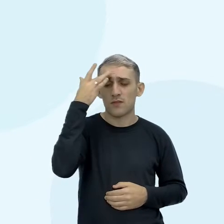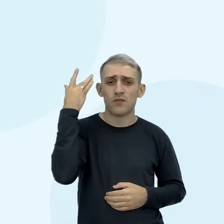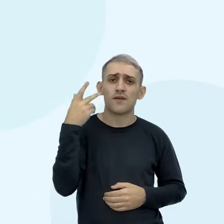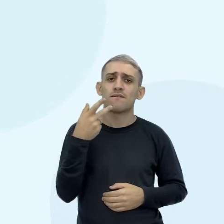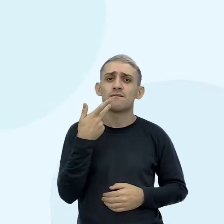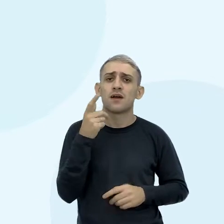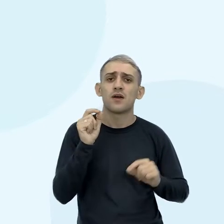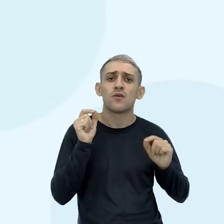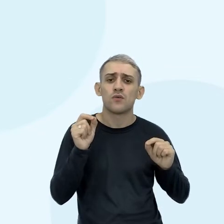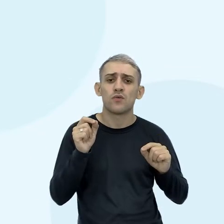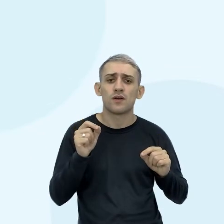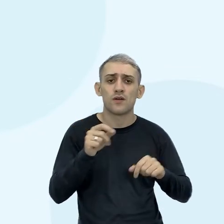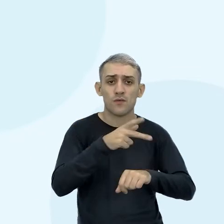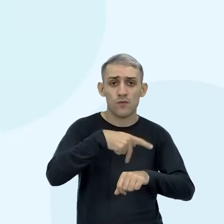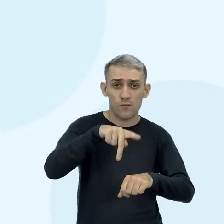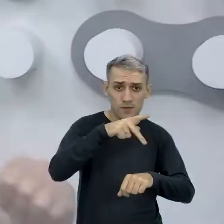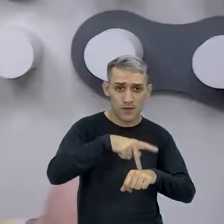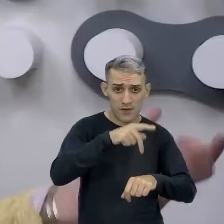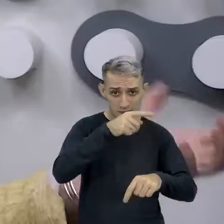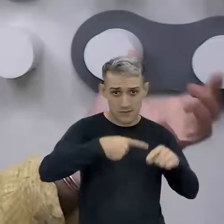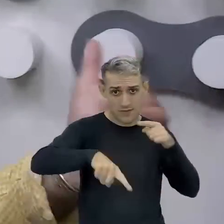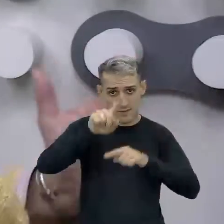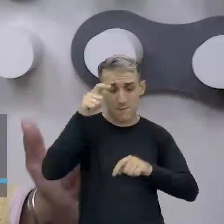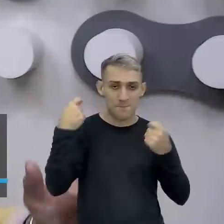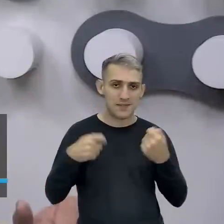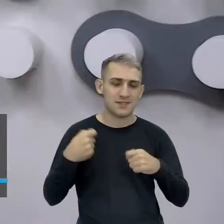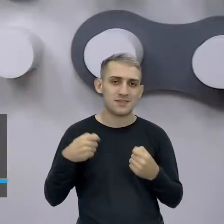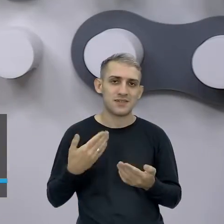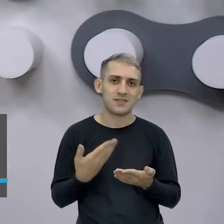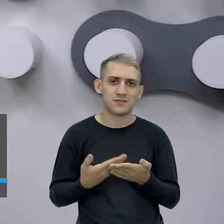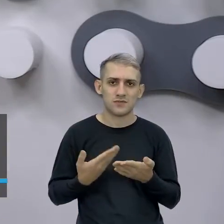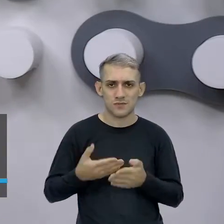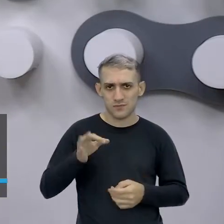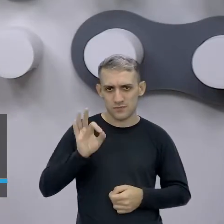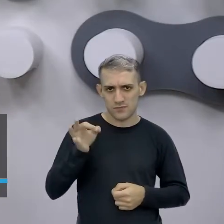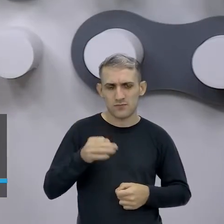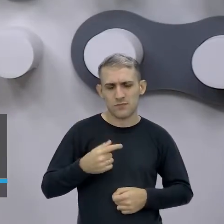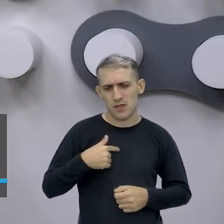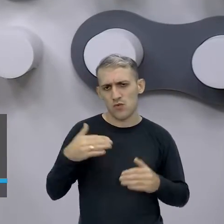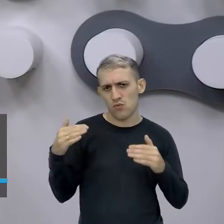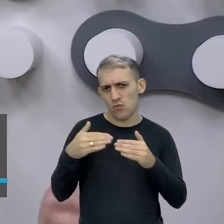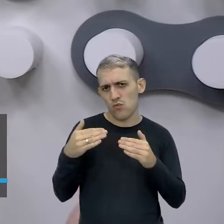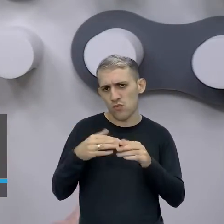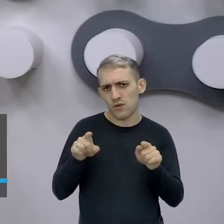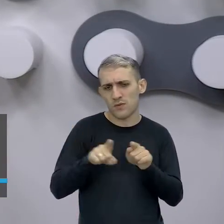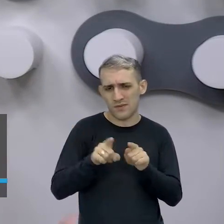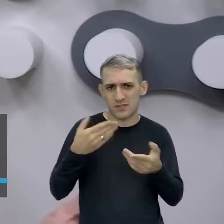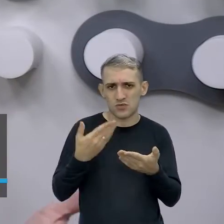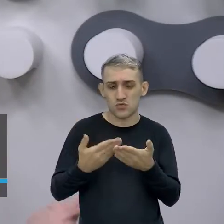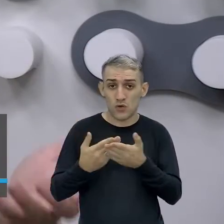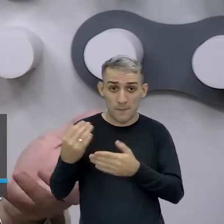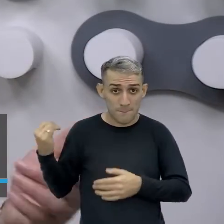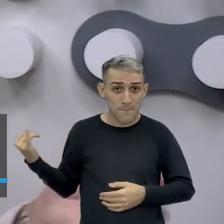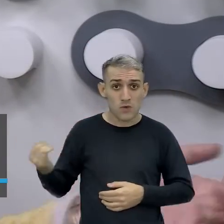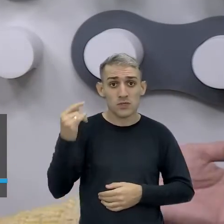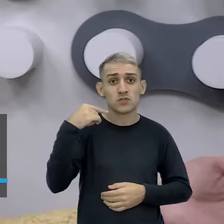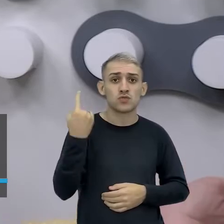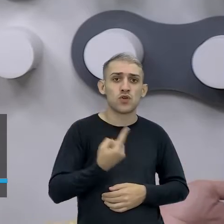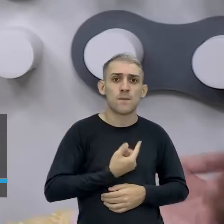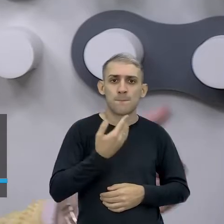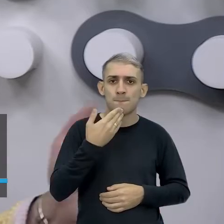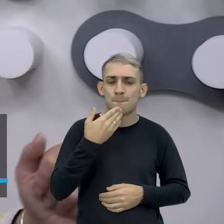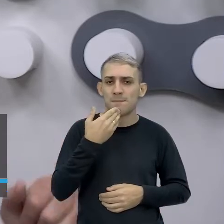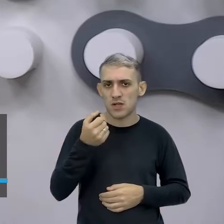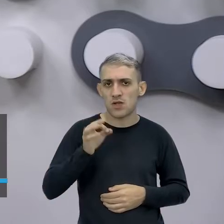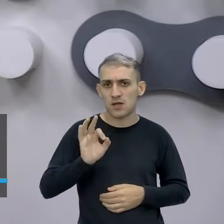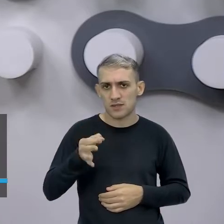né? Um país para se desenvolver precisa de estudo. Eu concordo. Estudo é fundamental para você melhorar a